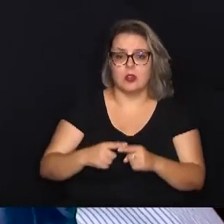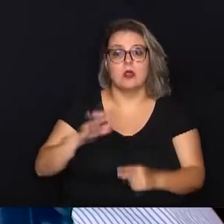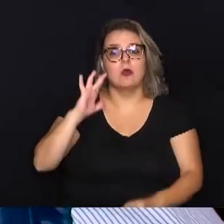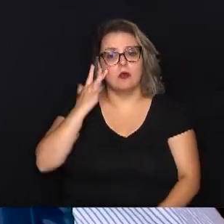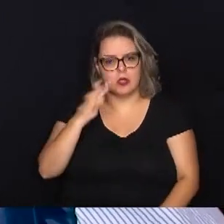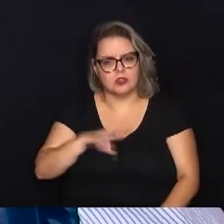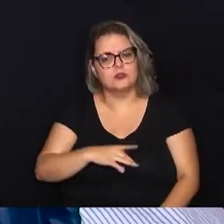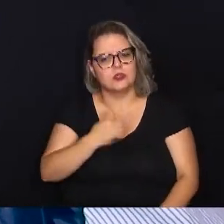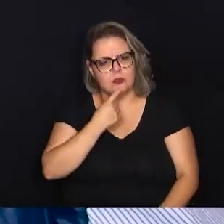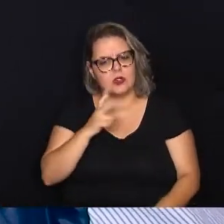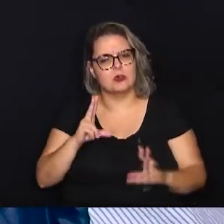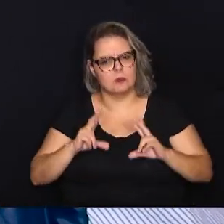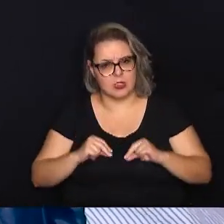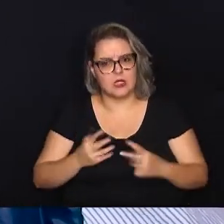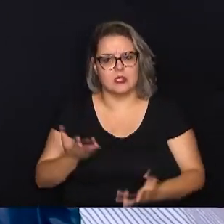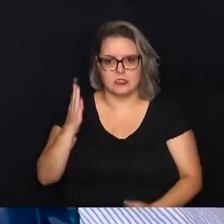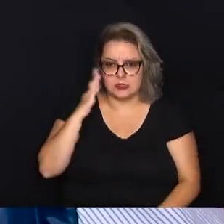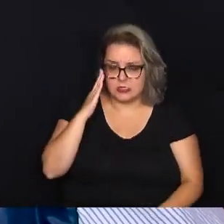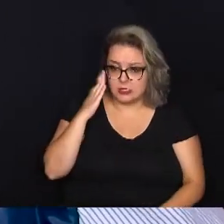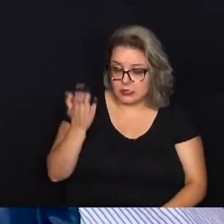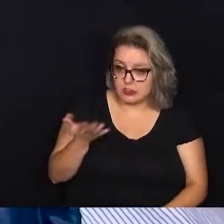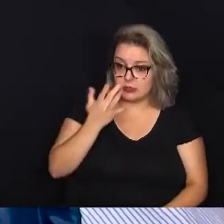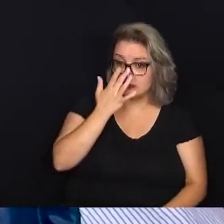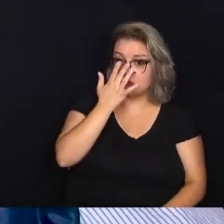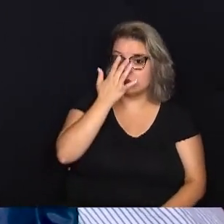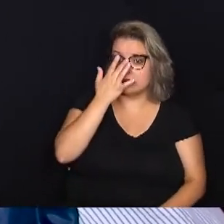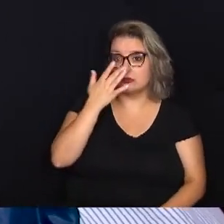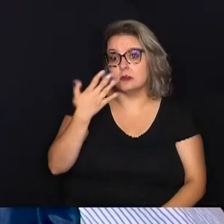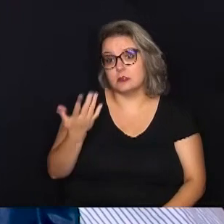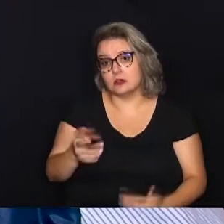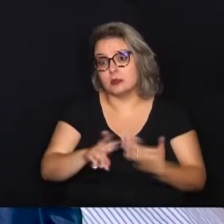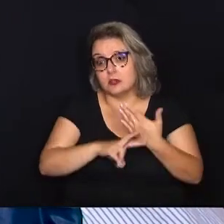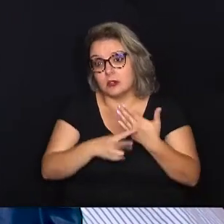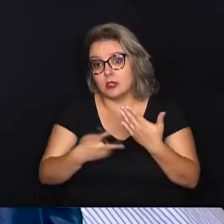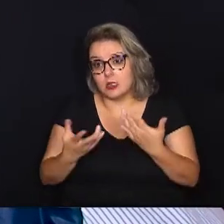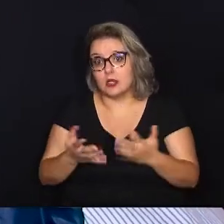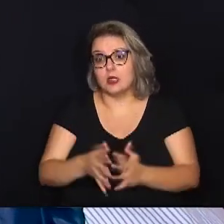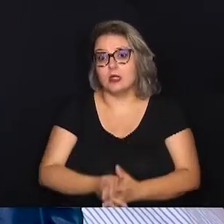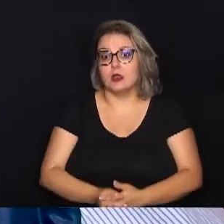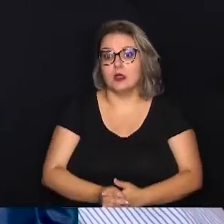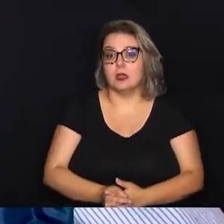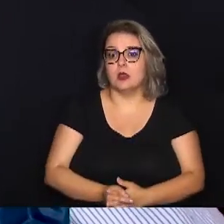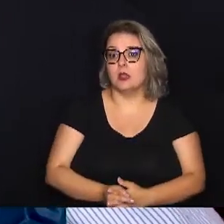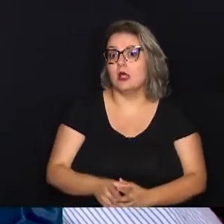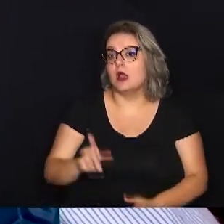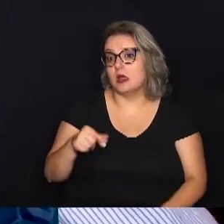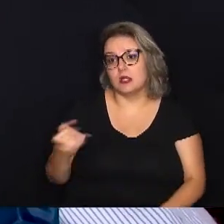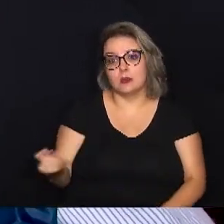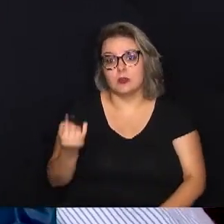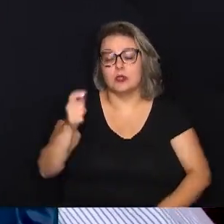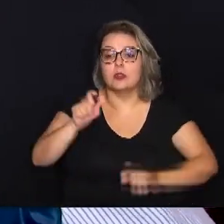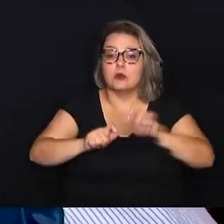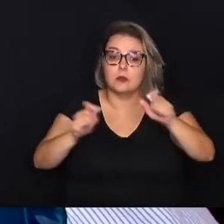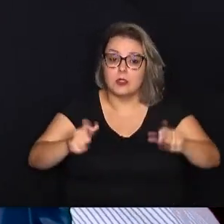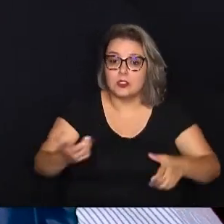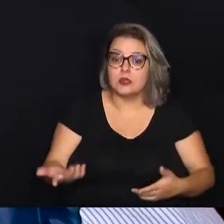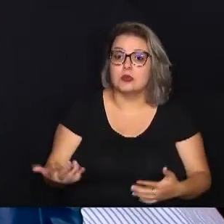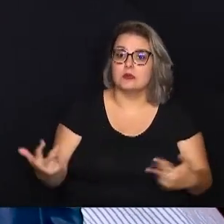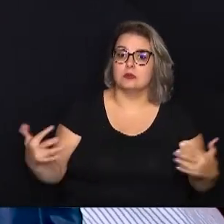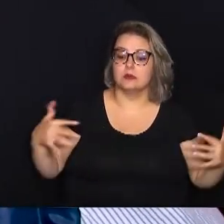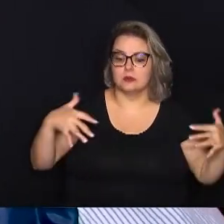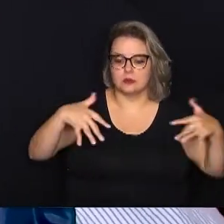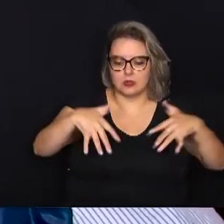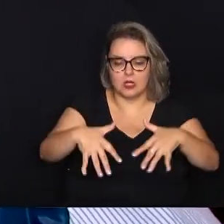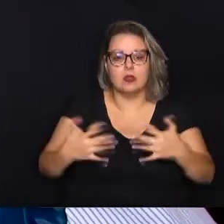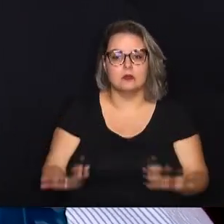eu acho que Campinas merece isso. Você está entendendo? Então, consequentemente, era fundamental que outras pessoas